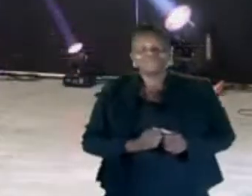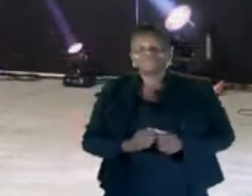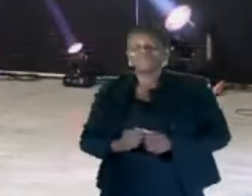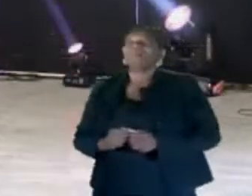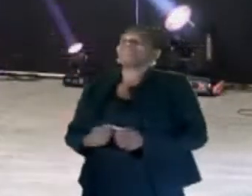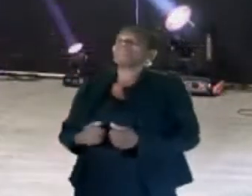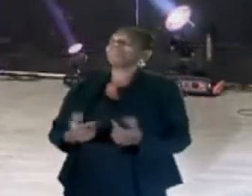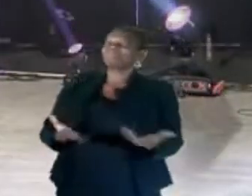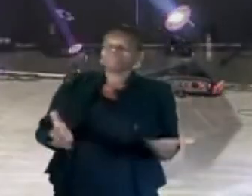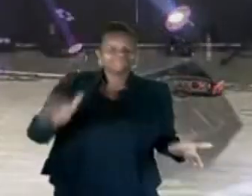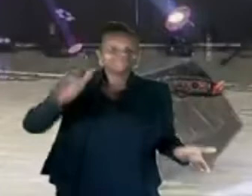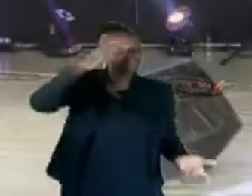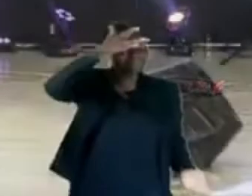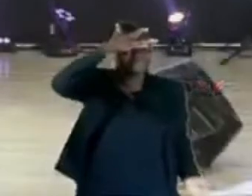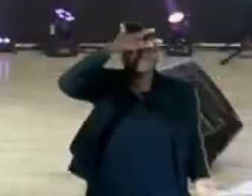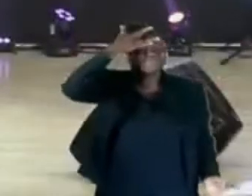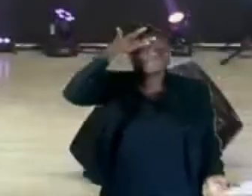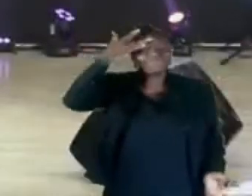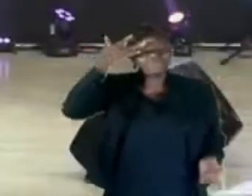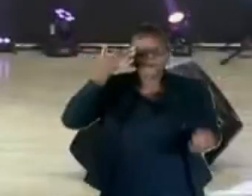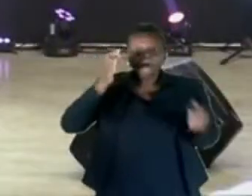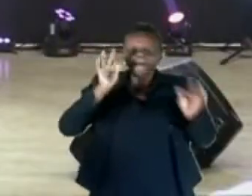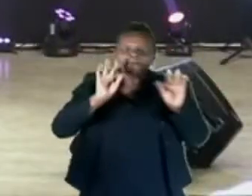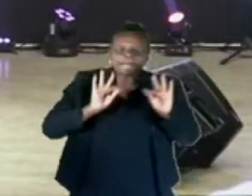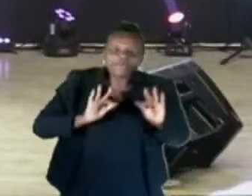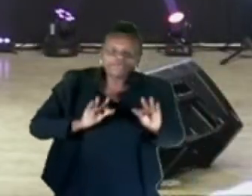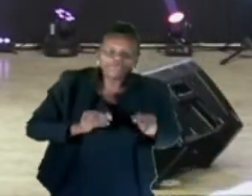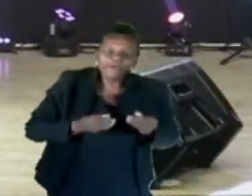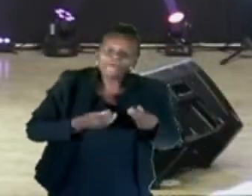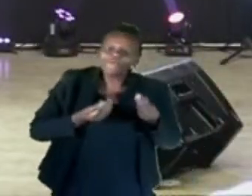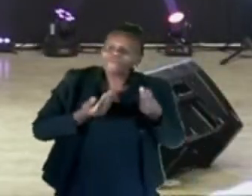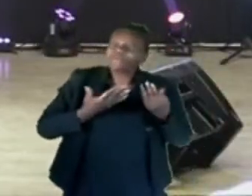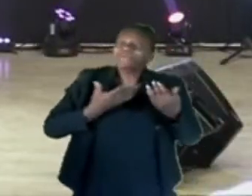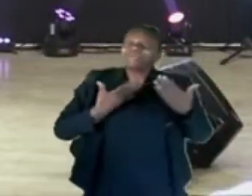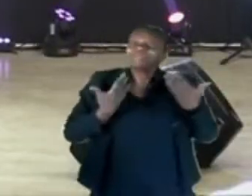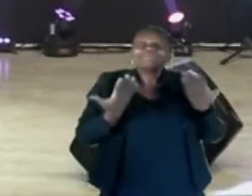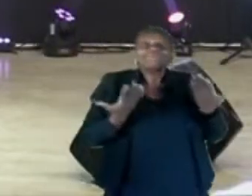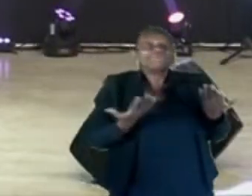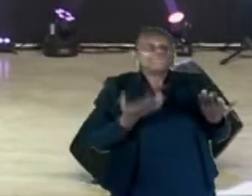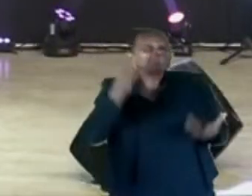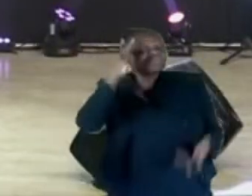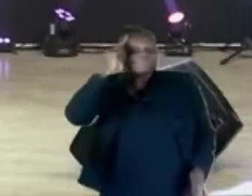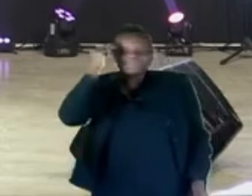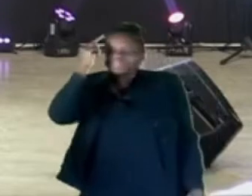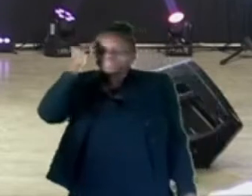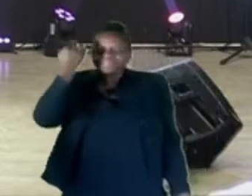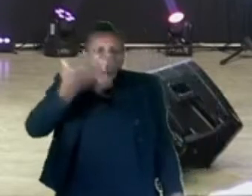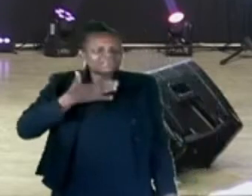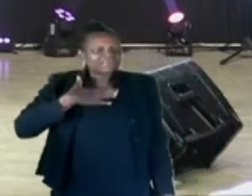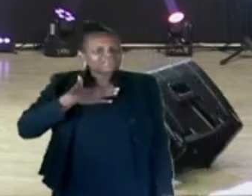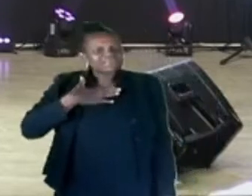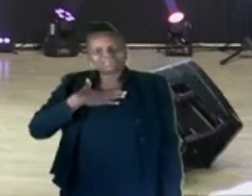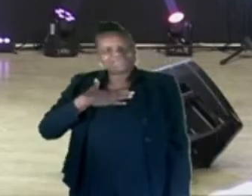plebeu, ainda mais alguém humilde como eu. Ó, grande